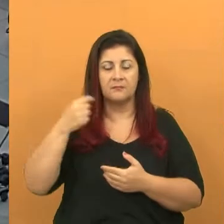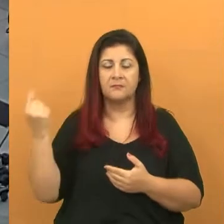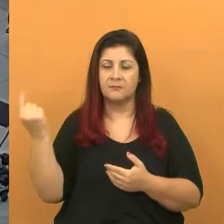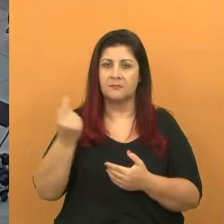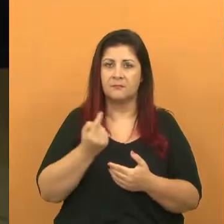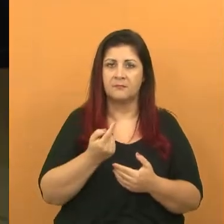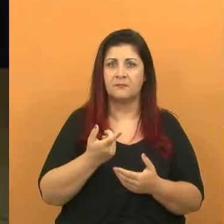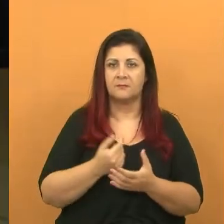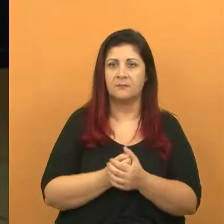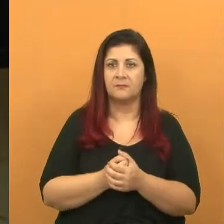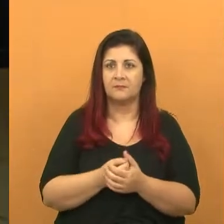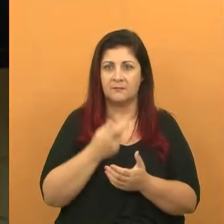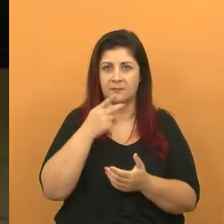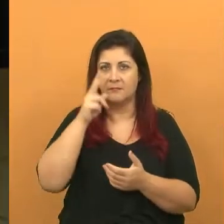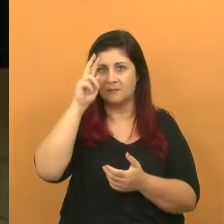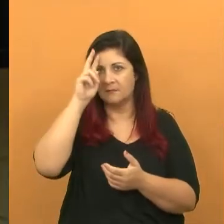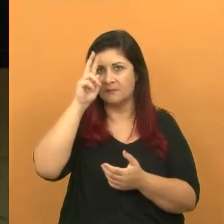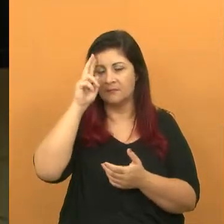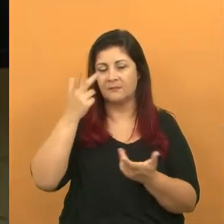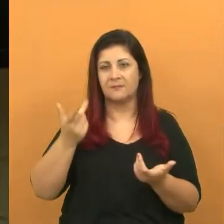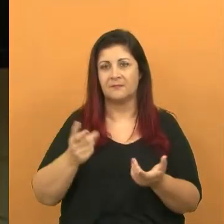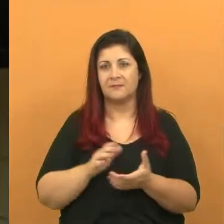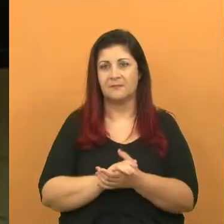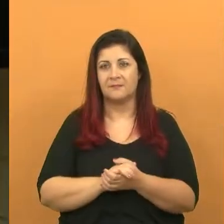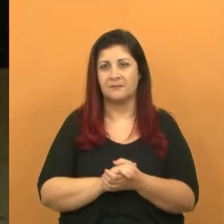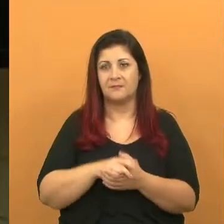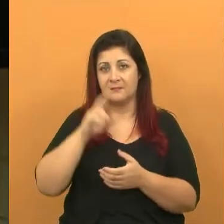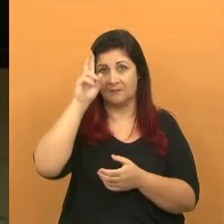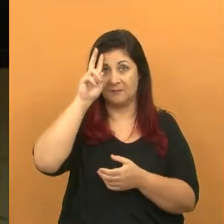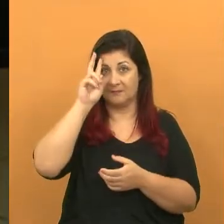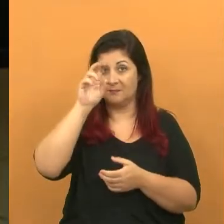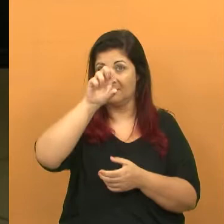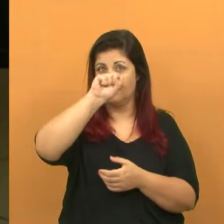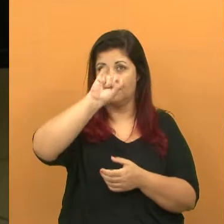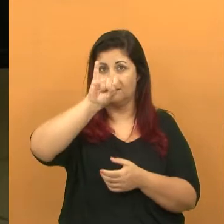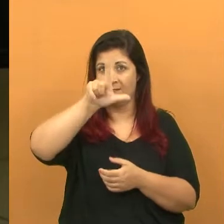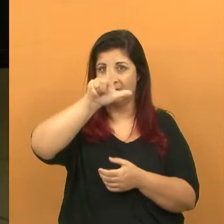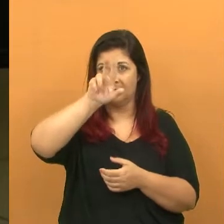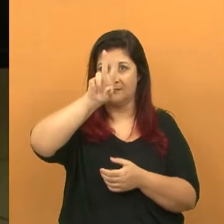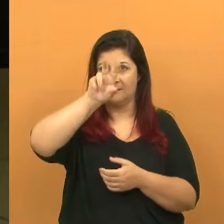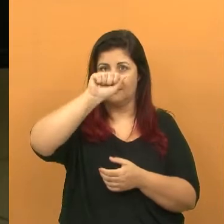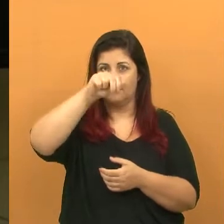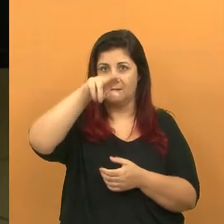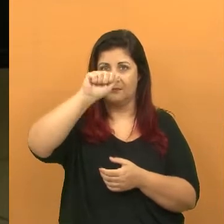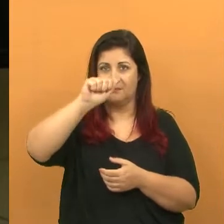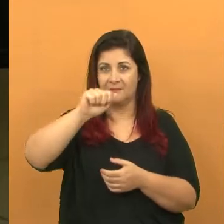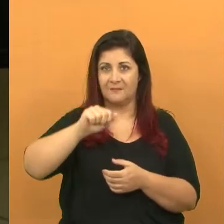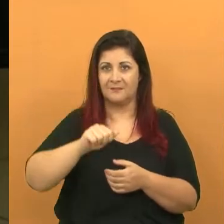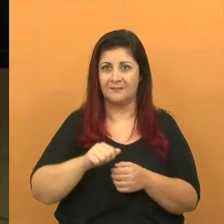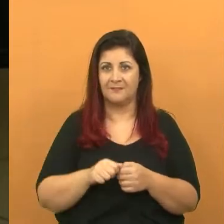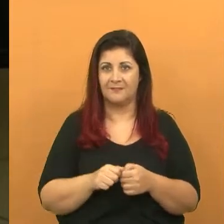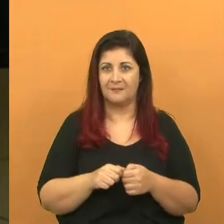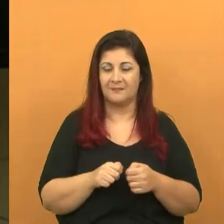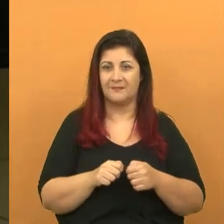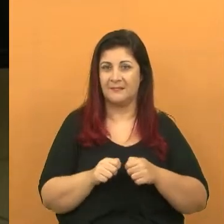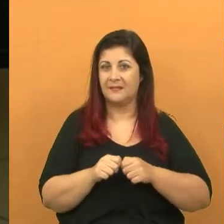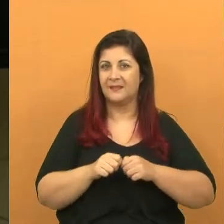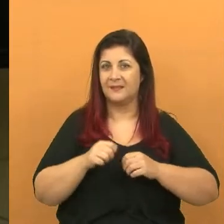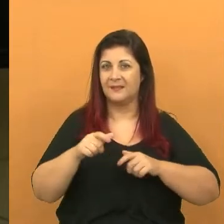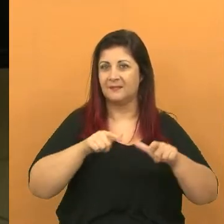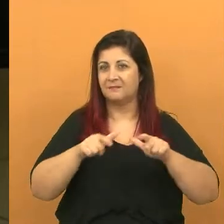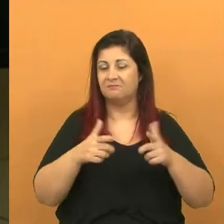Silvana, a Meire, a Rosimara. Lembrar que a Silvana fez um lobby, né, no sentido